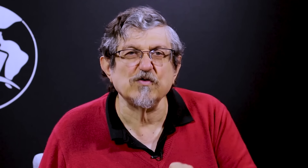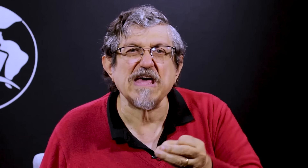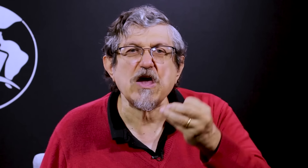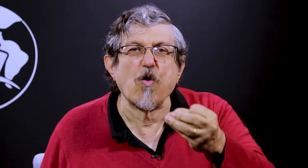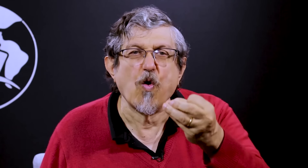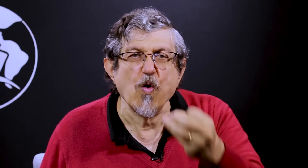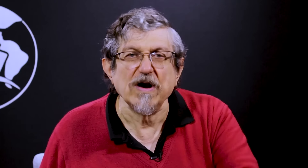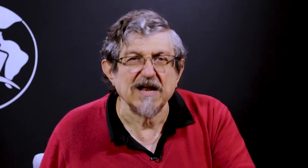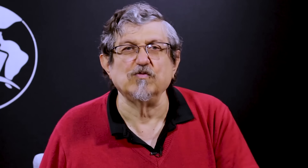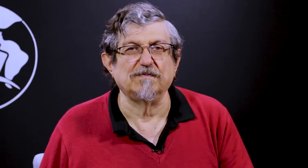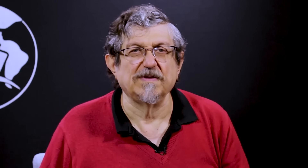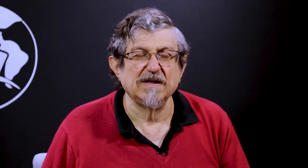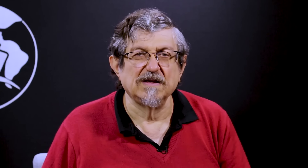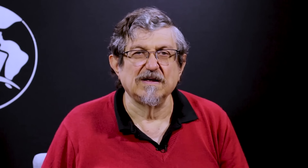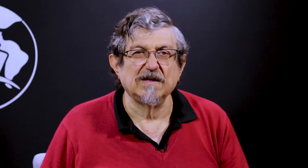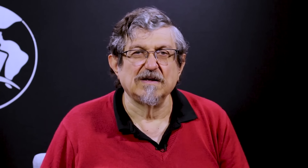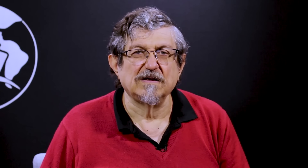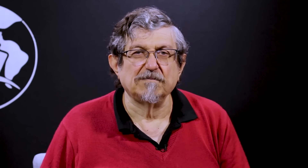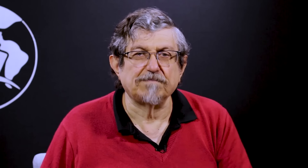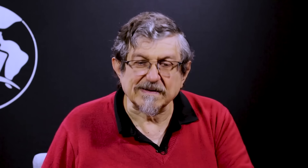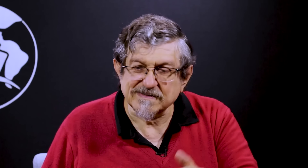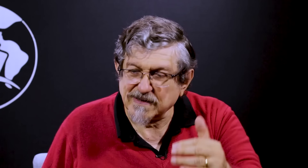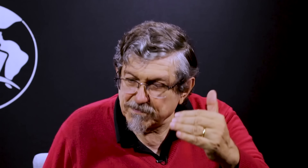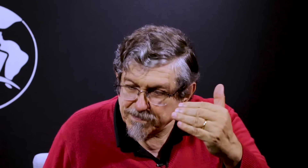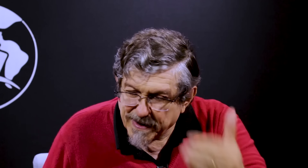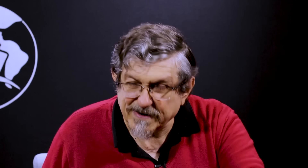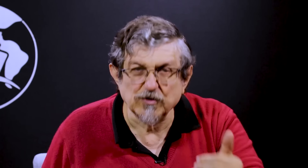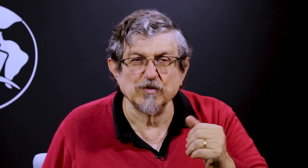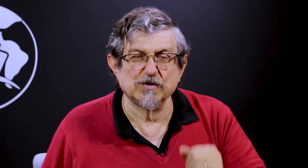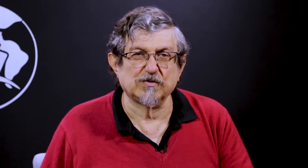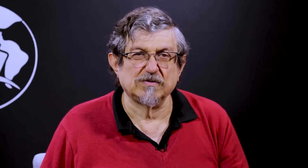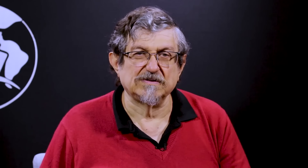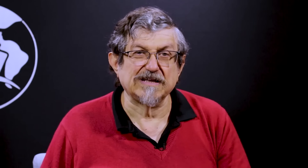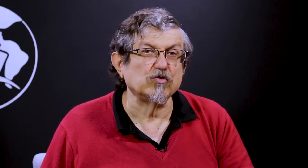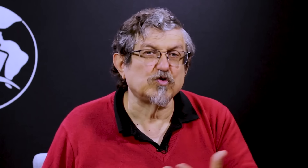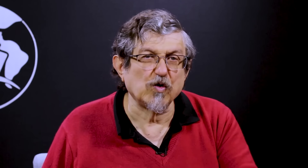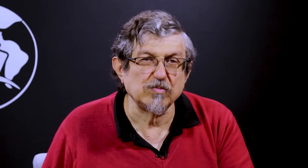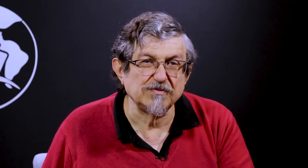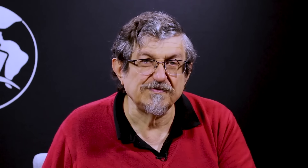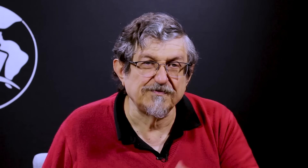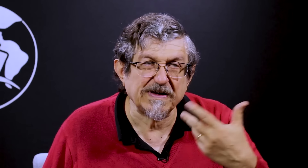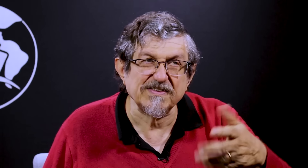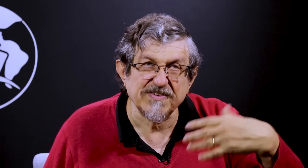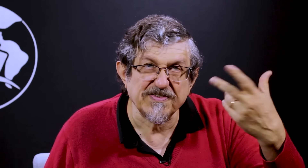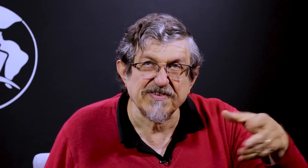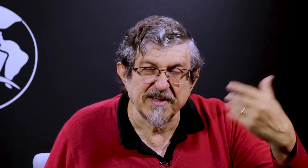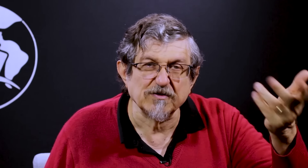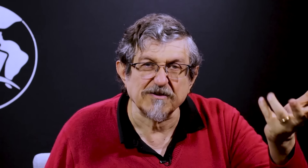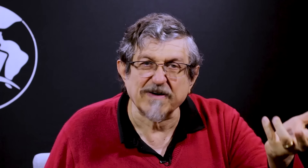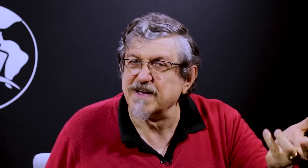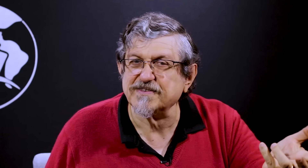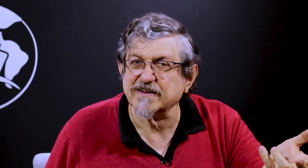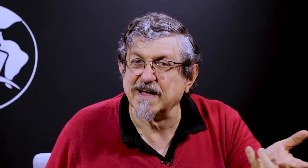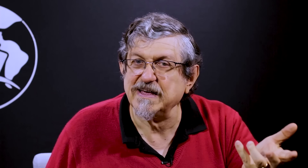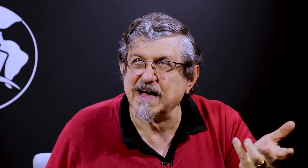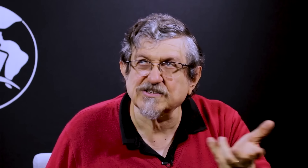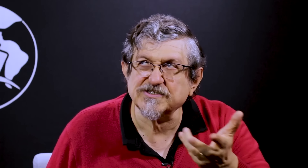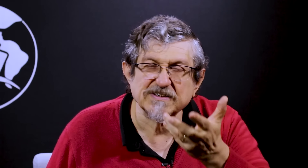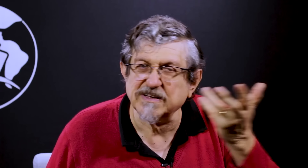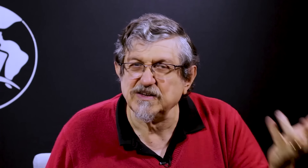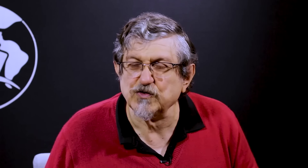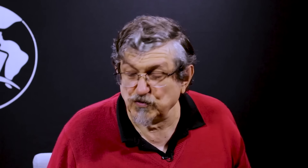Deus e em rolão passa a perna no outro dá o tombo fica dizendo que vai acertar